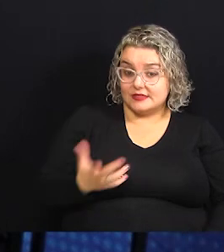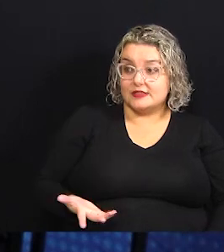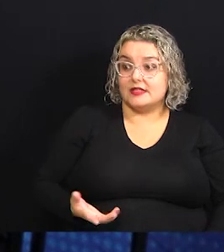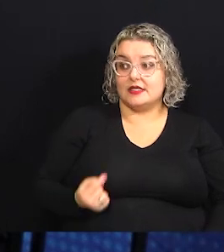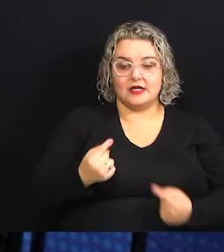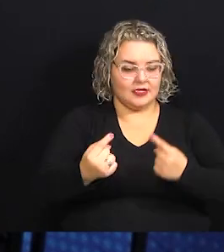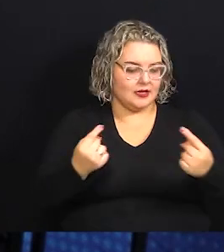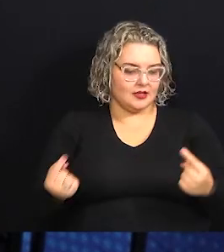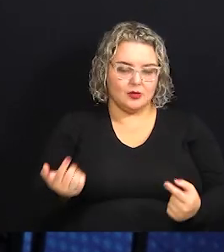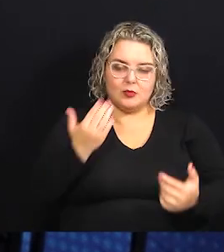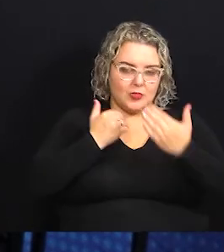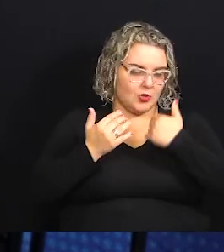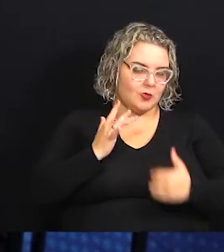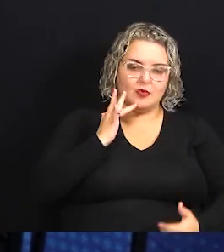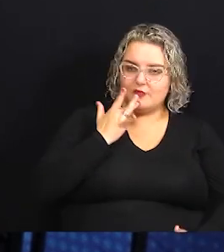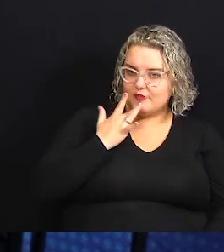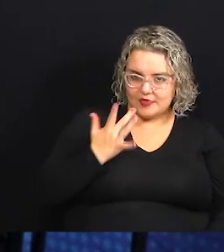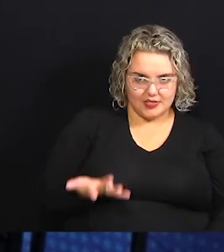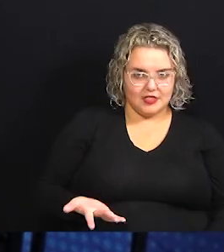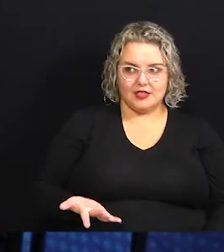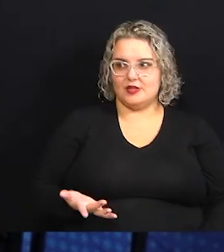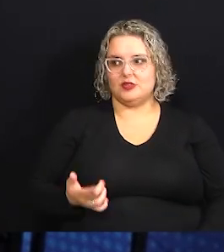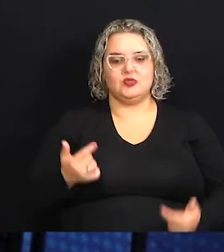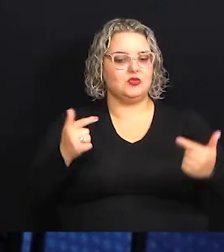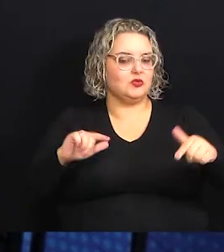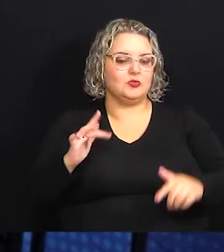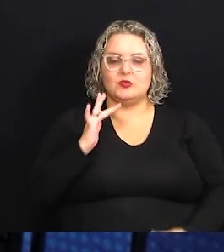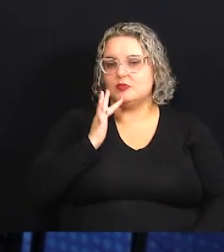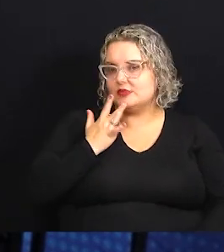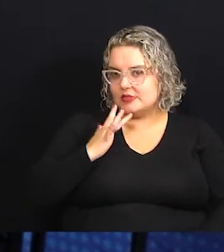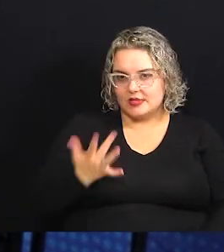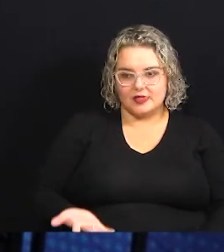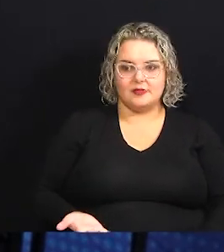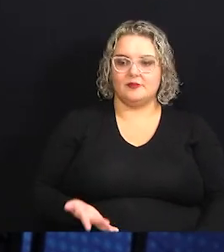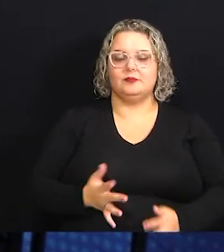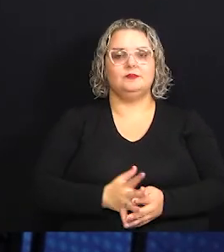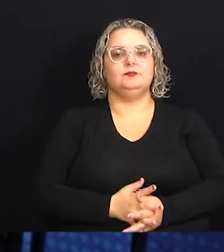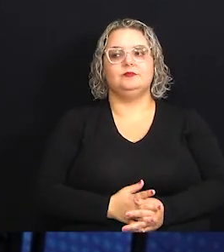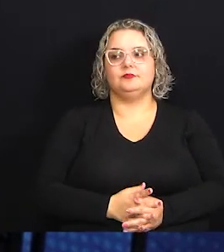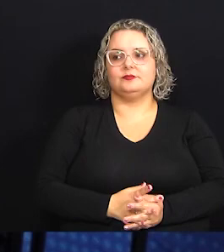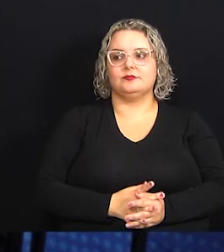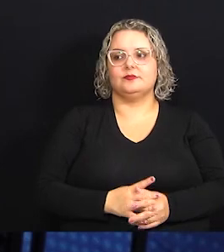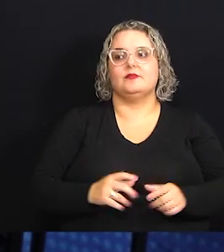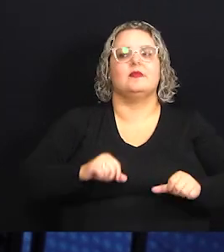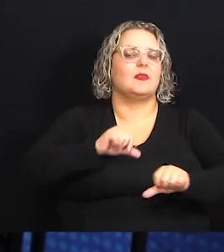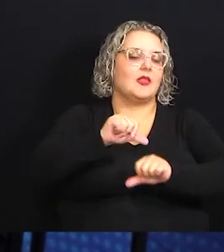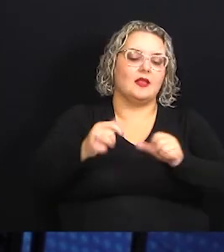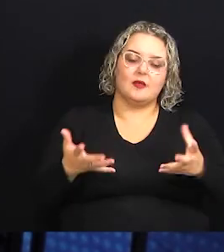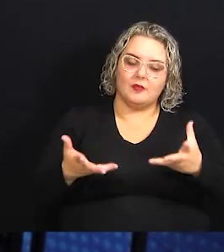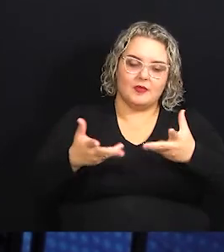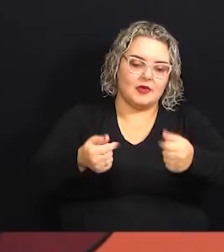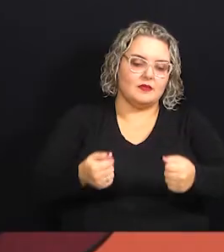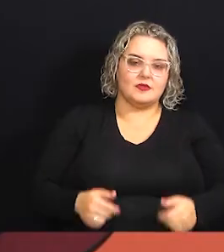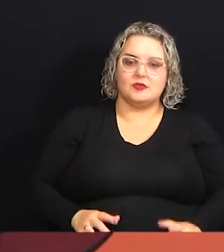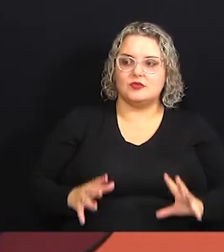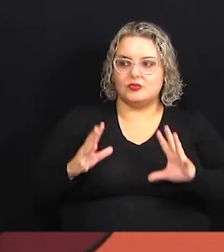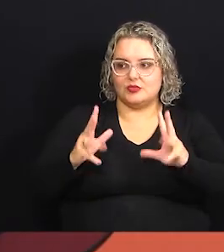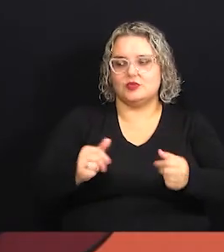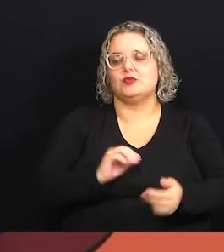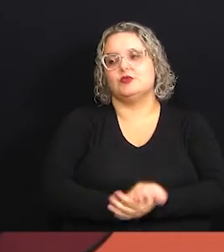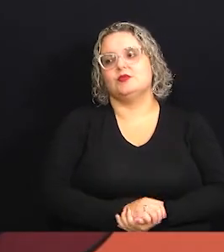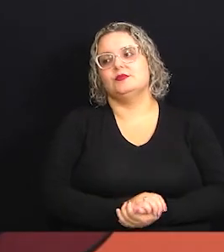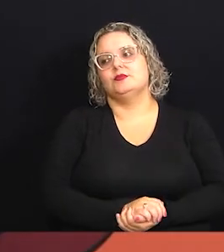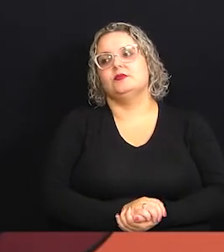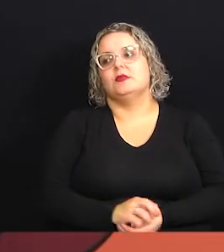gosta de uma comida favorita, cada uma gosta de um lugar favorito, e essa troca é o mais rico de tudo. E